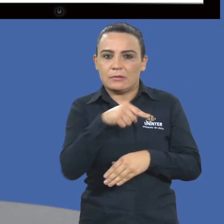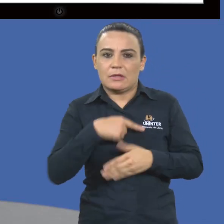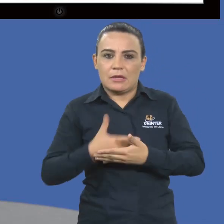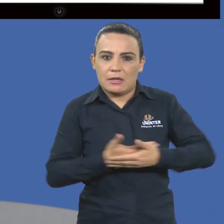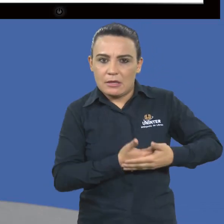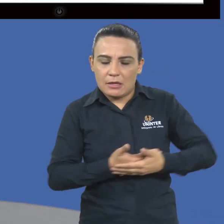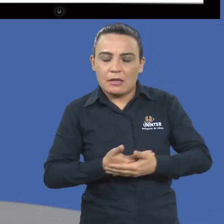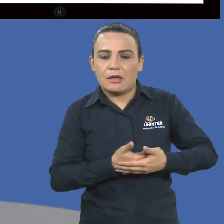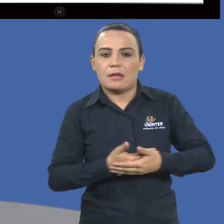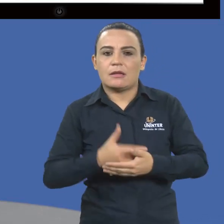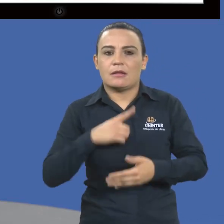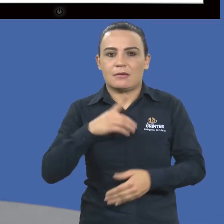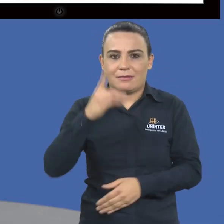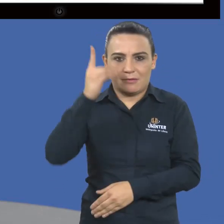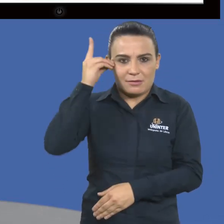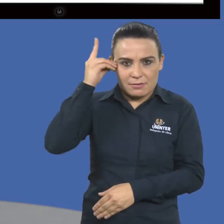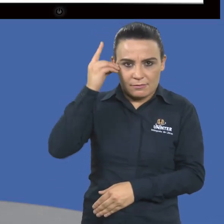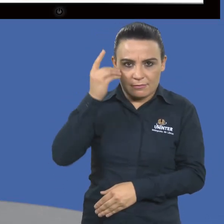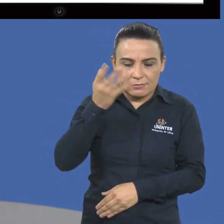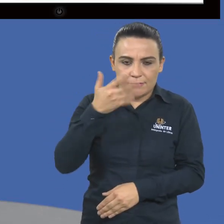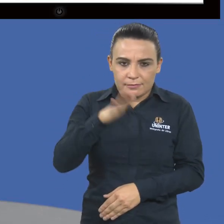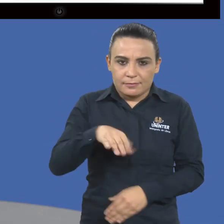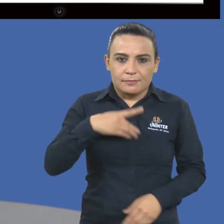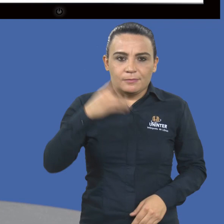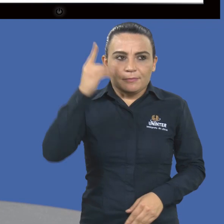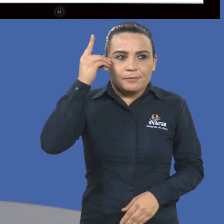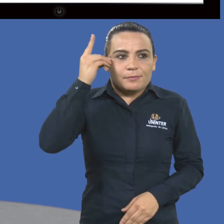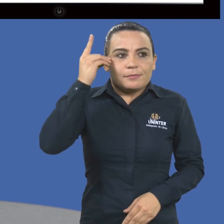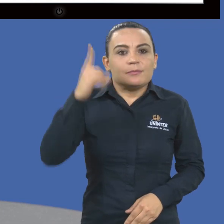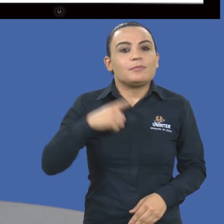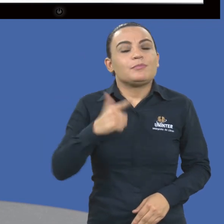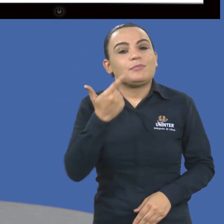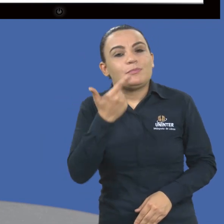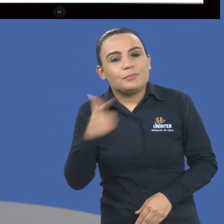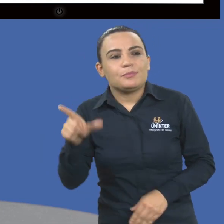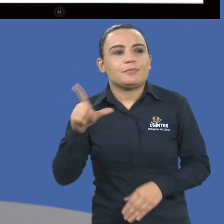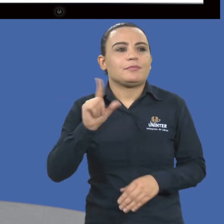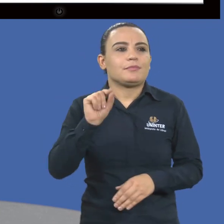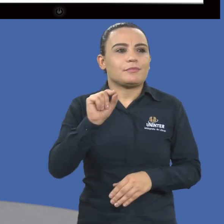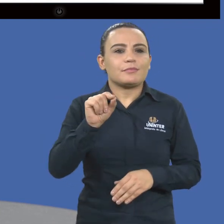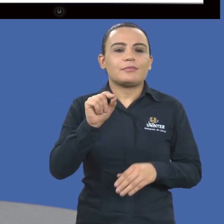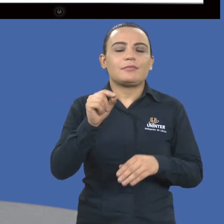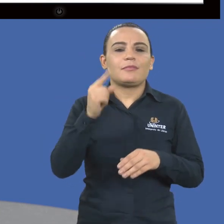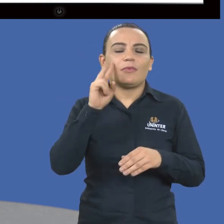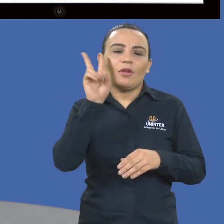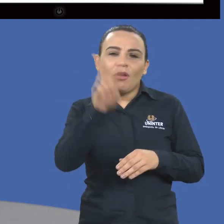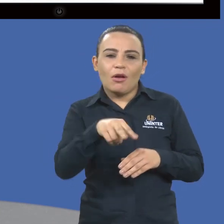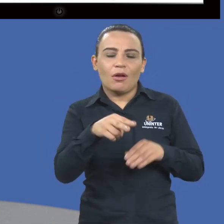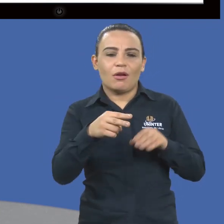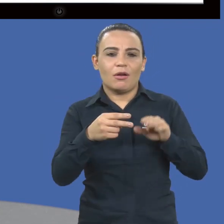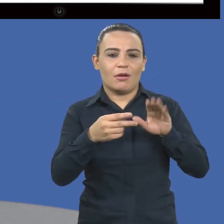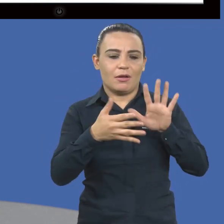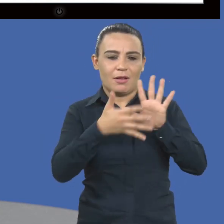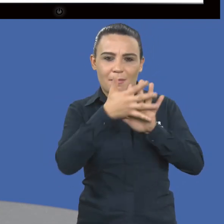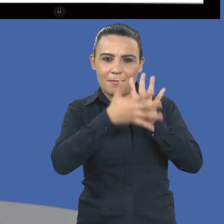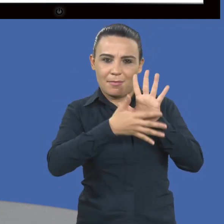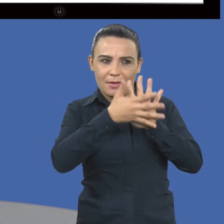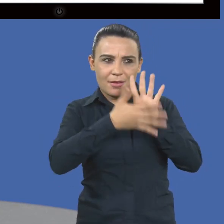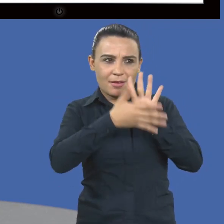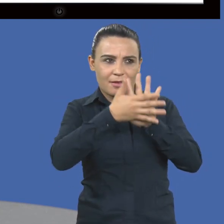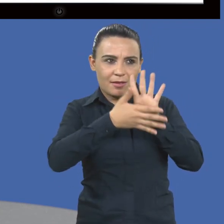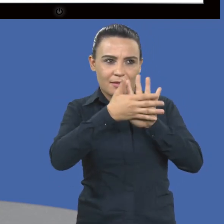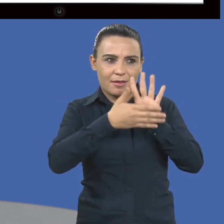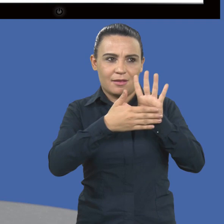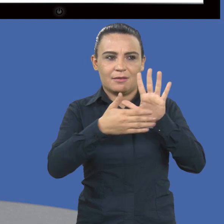sinais. Um sinal que eu falei há pouco para vocês, né, que a mamãe, quando olha